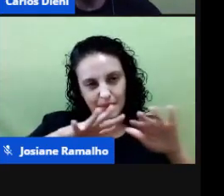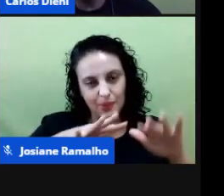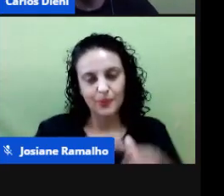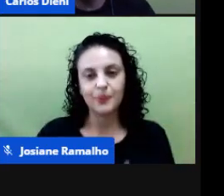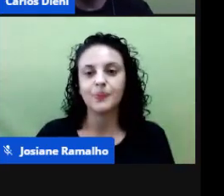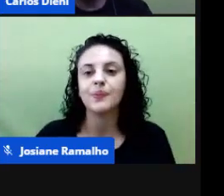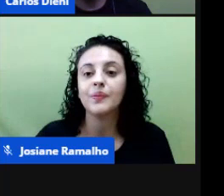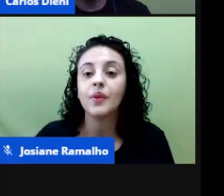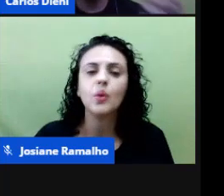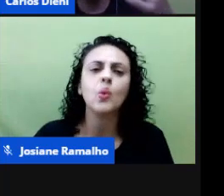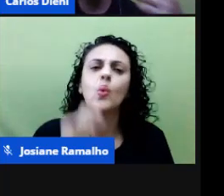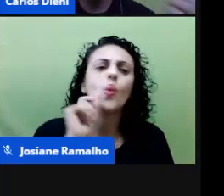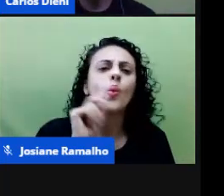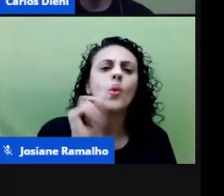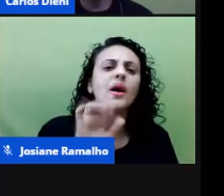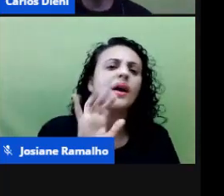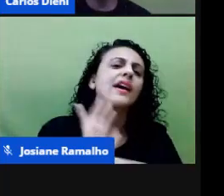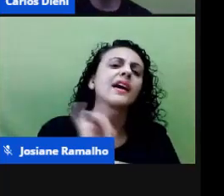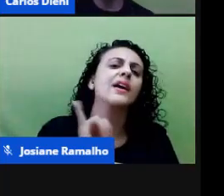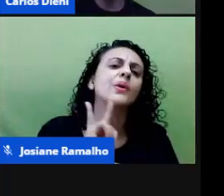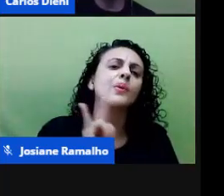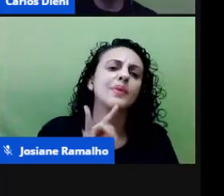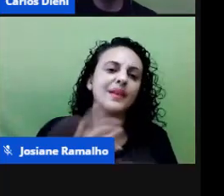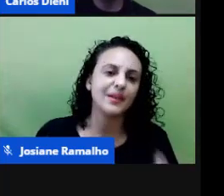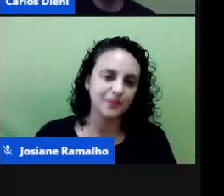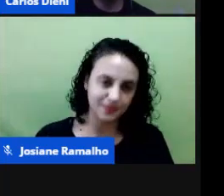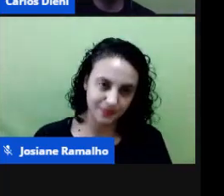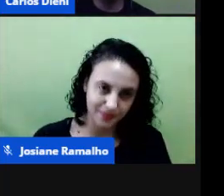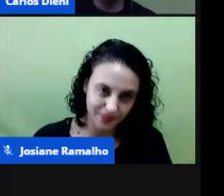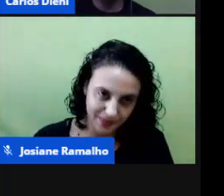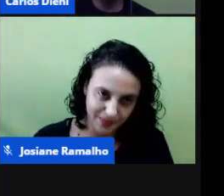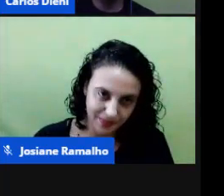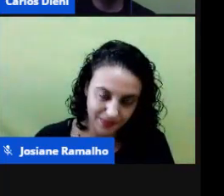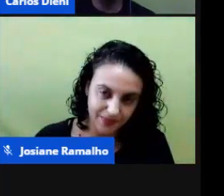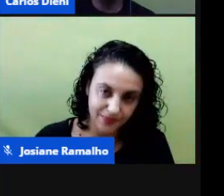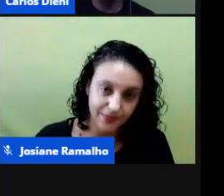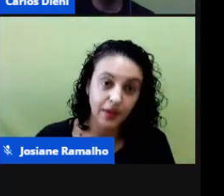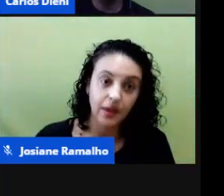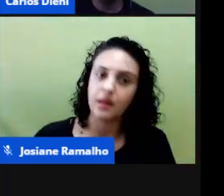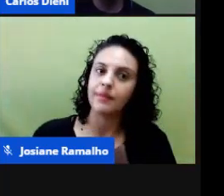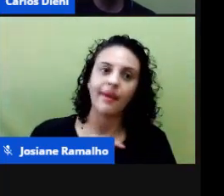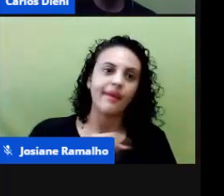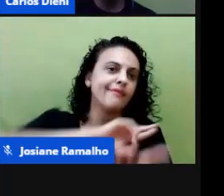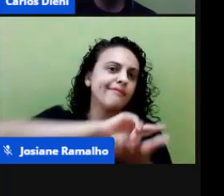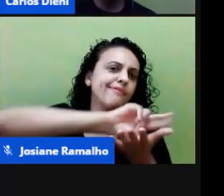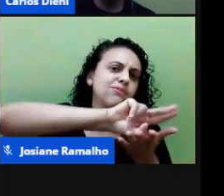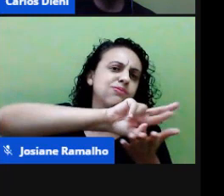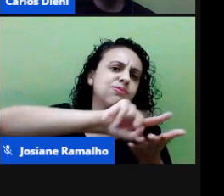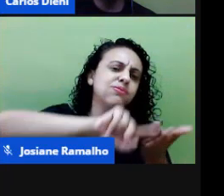O que é o documentário? O documentário, ele tem vários conceitos.